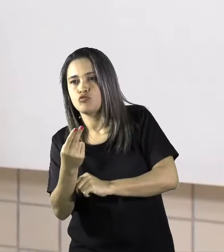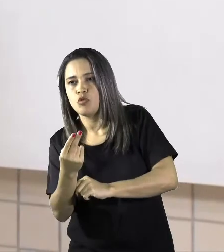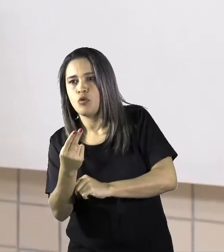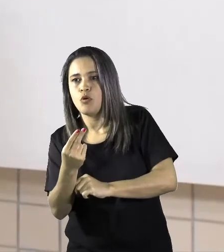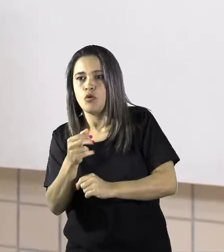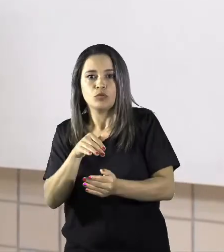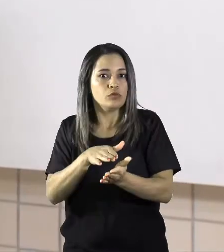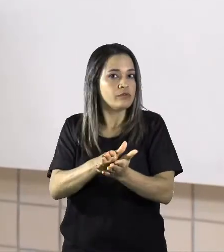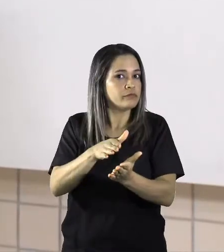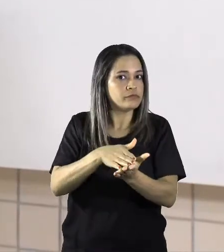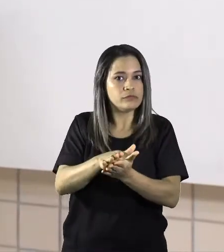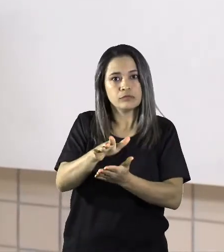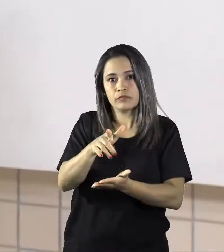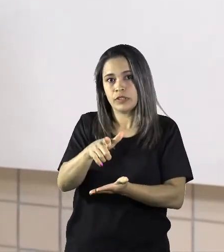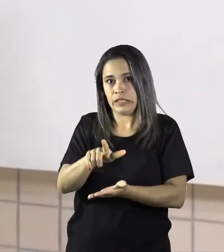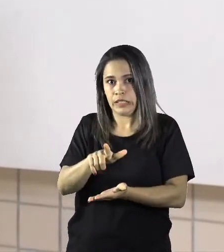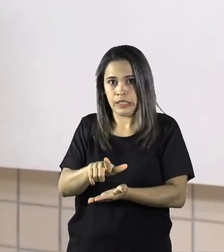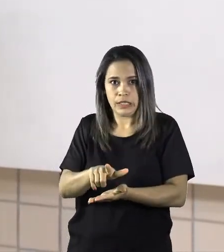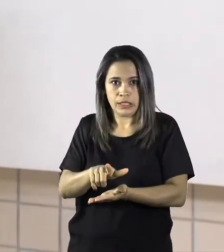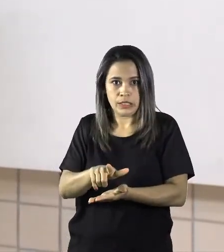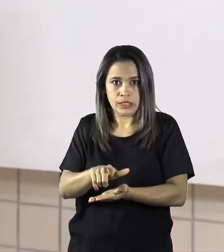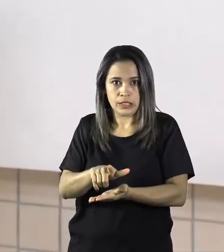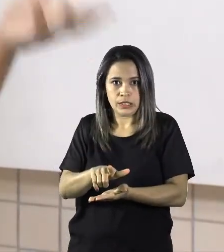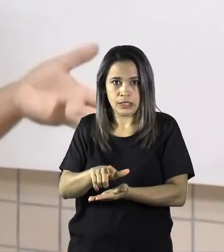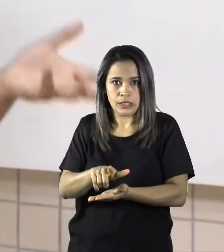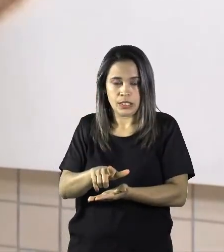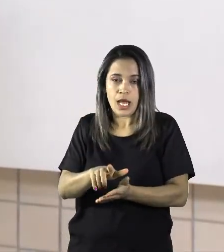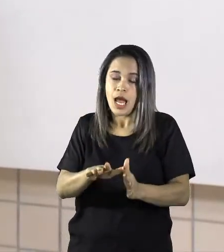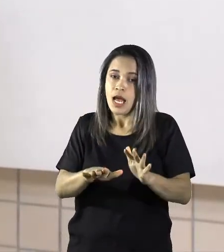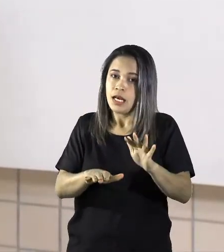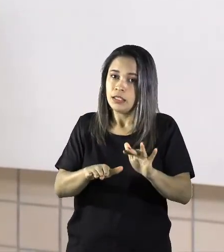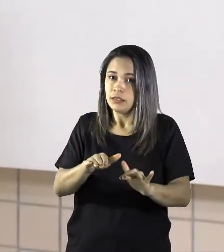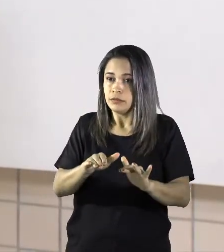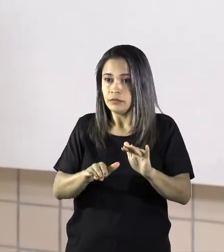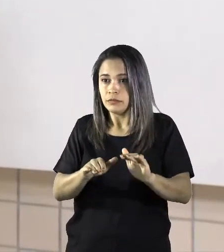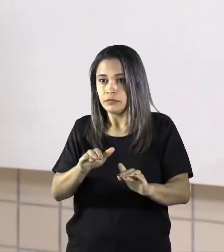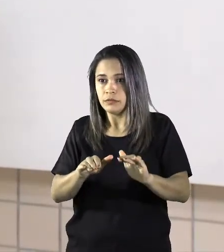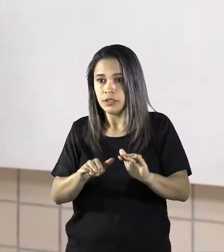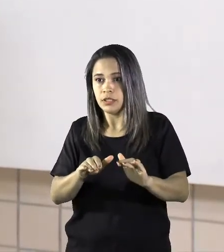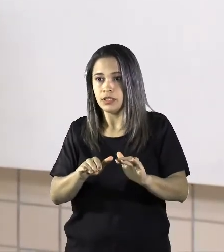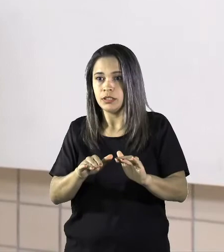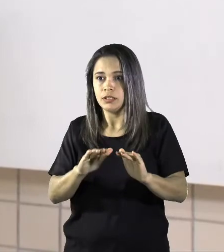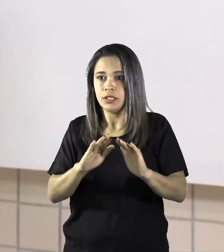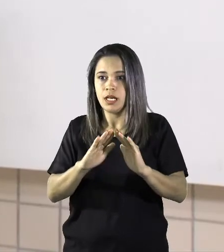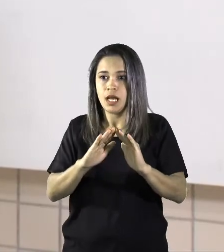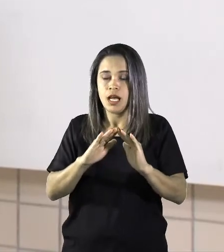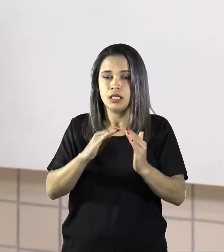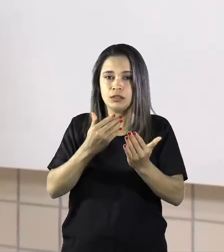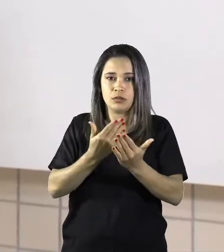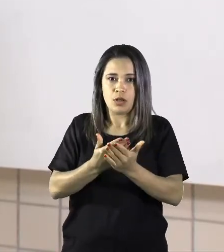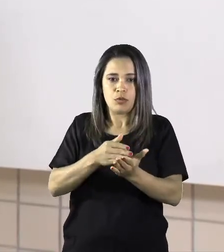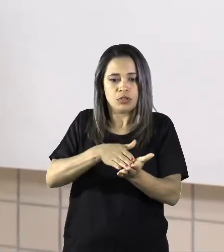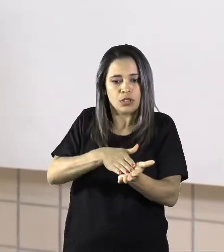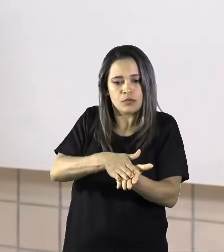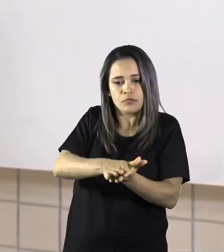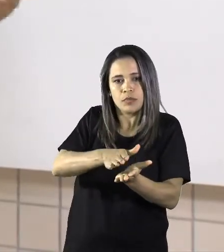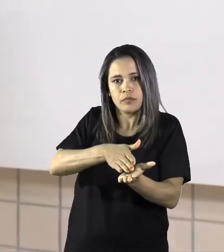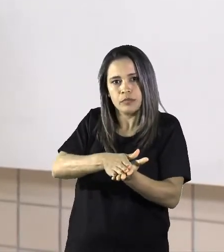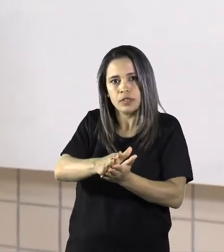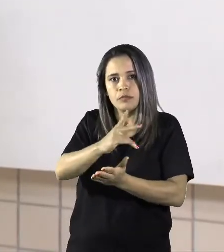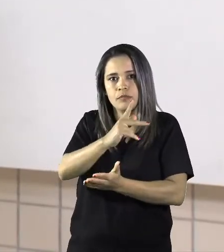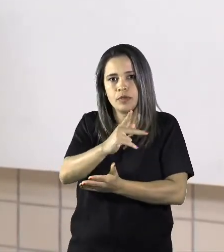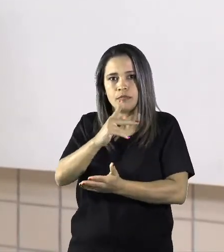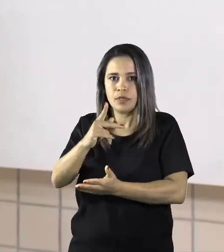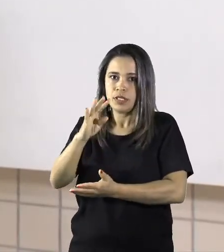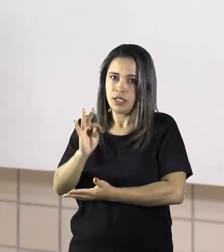impressa na escola. Há escolas que podem até estar imprimindo as atividades de PPT e